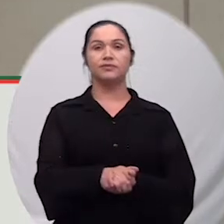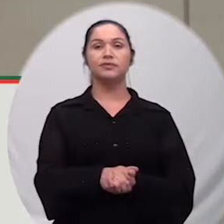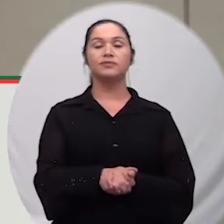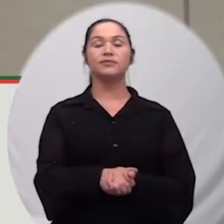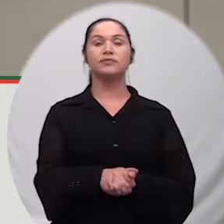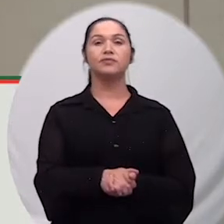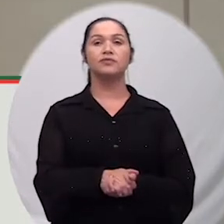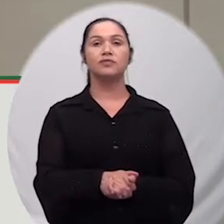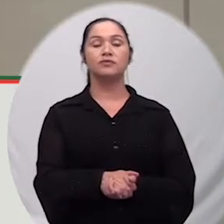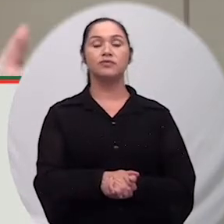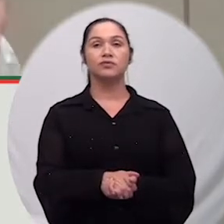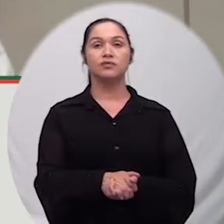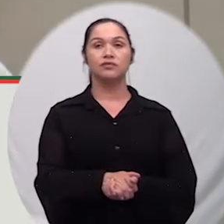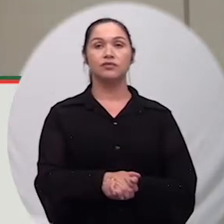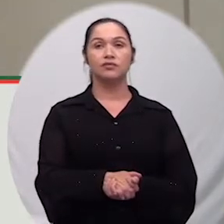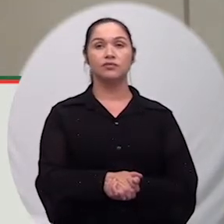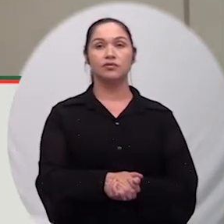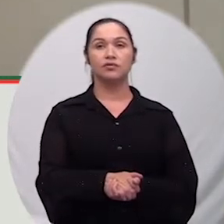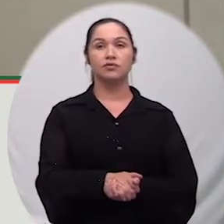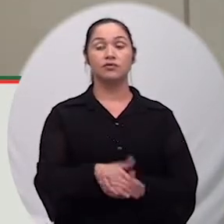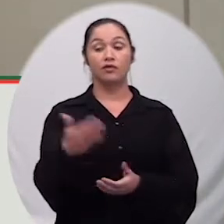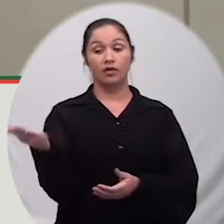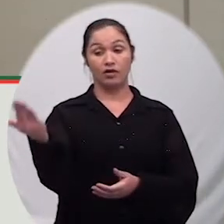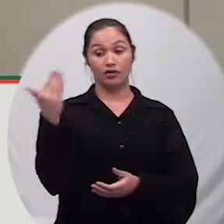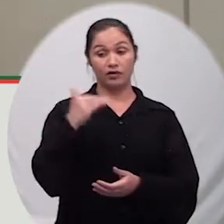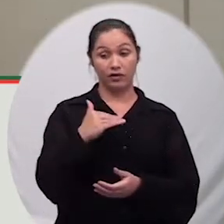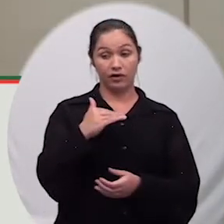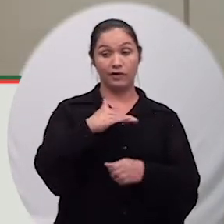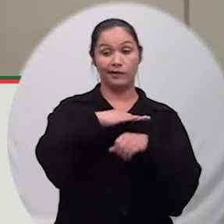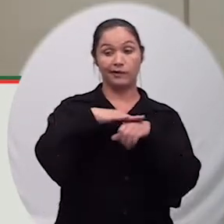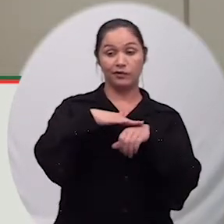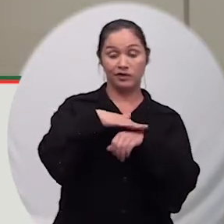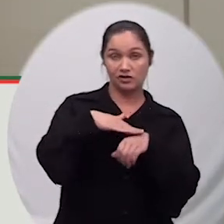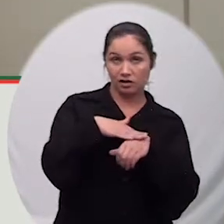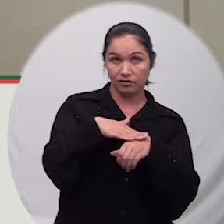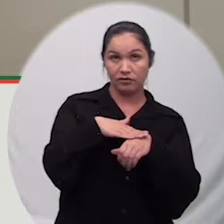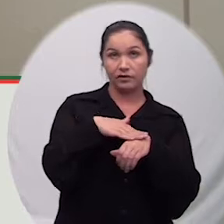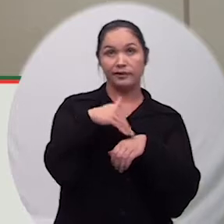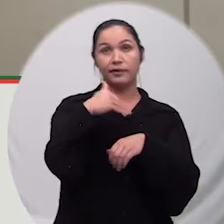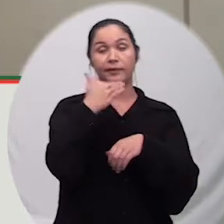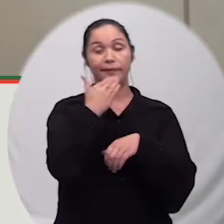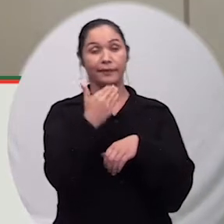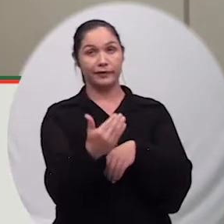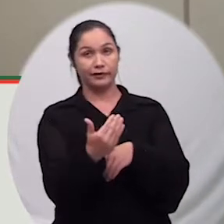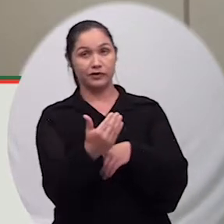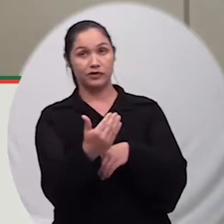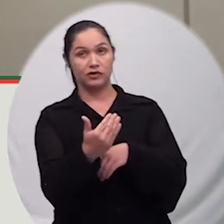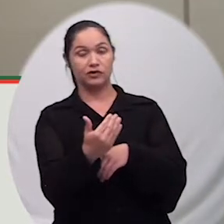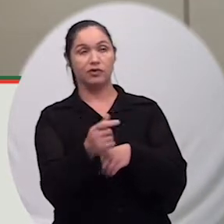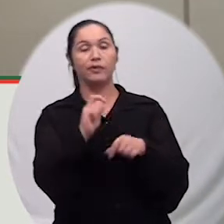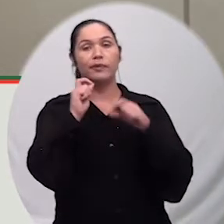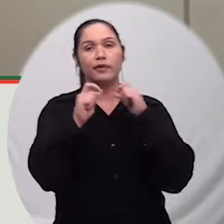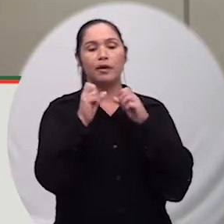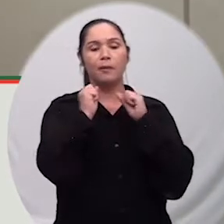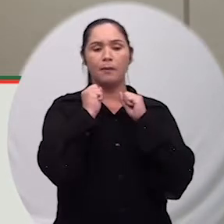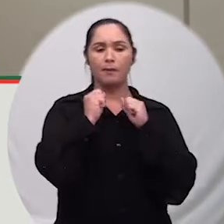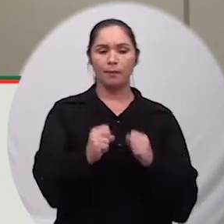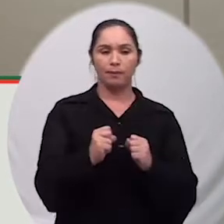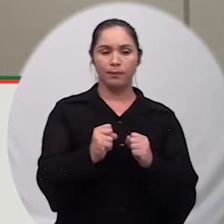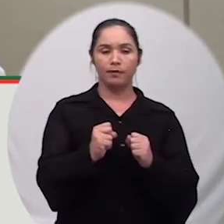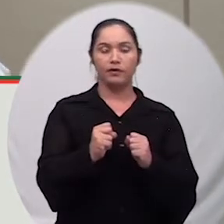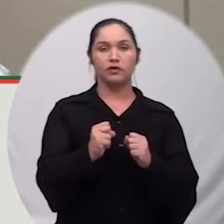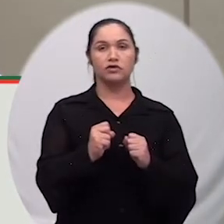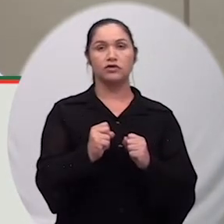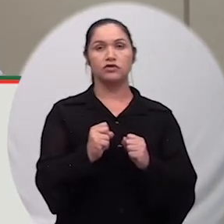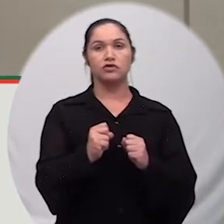Brasileira, ele nos procurou há algum tempo já, solicitando a possibilidade de